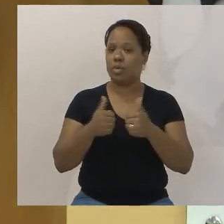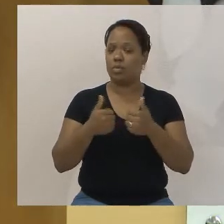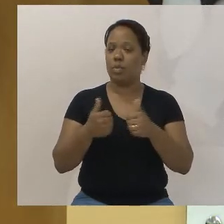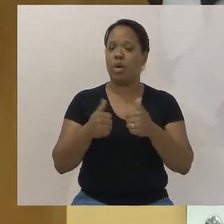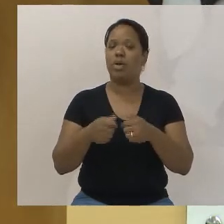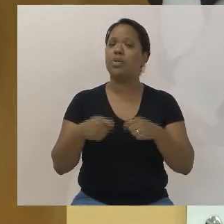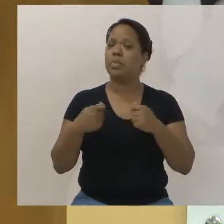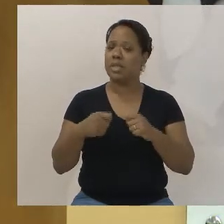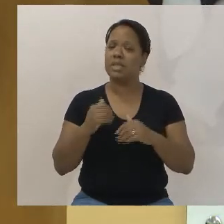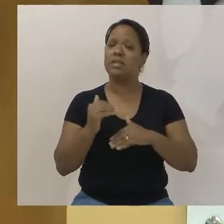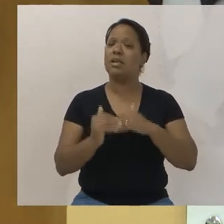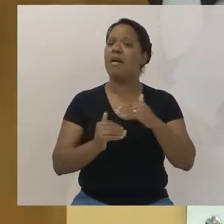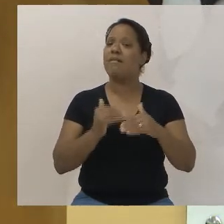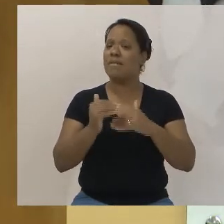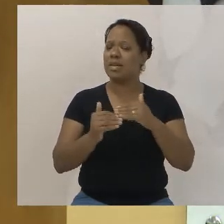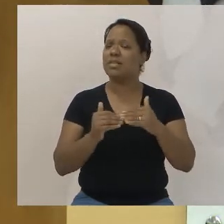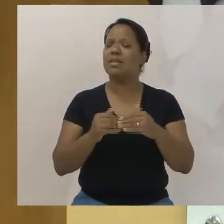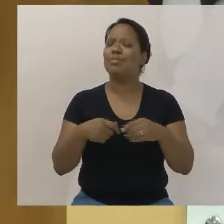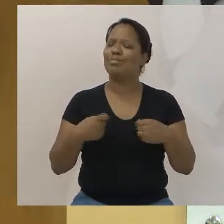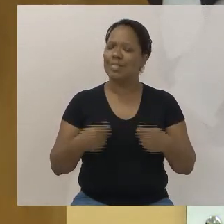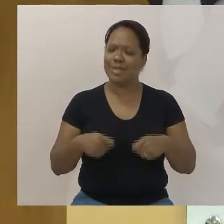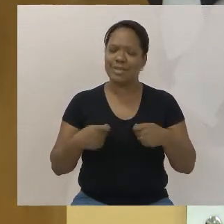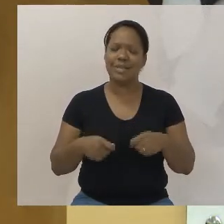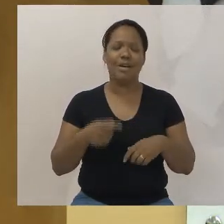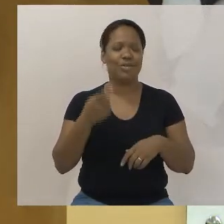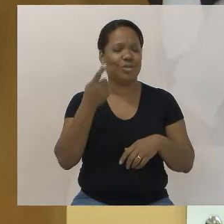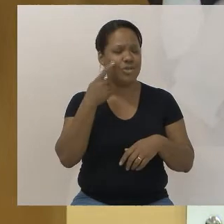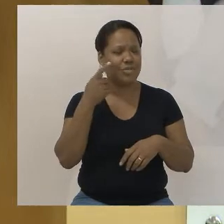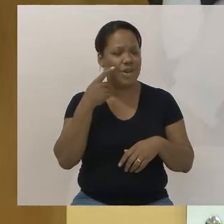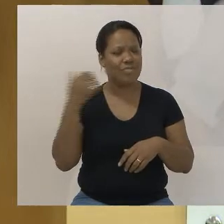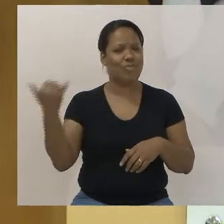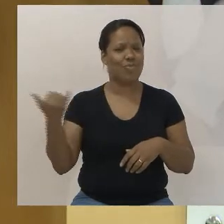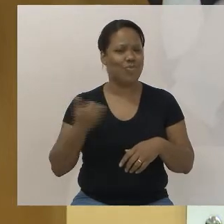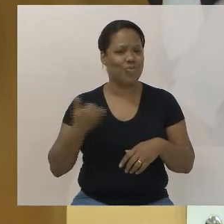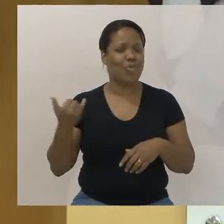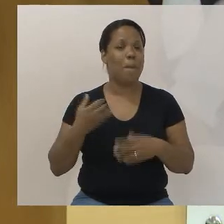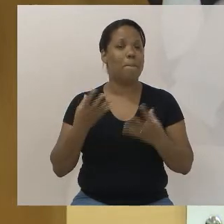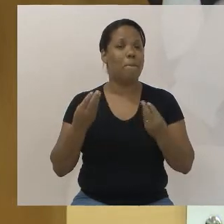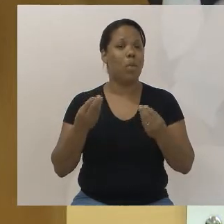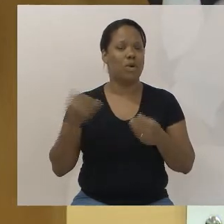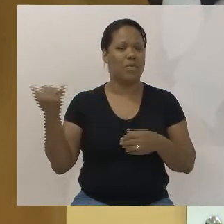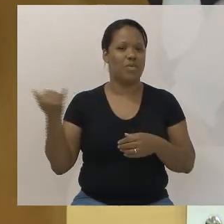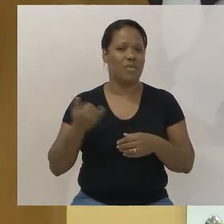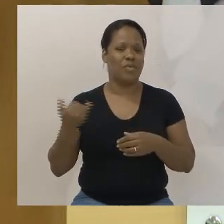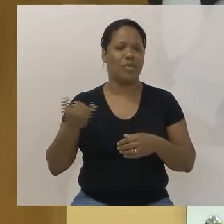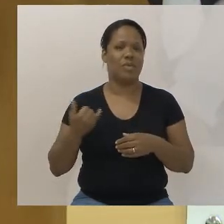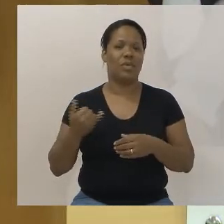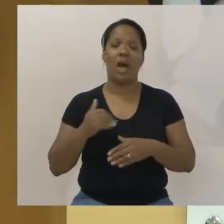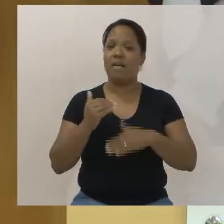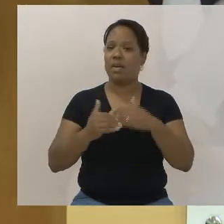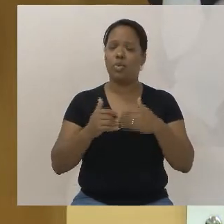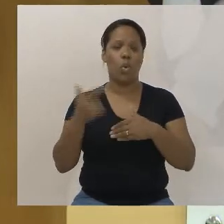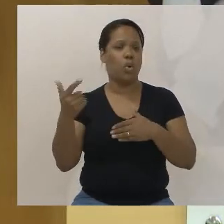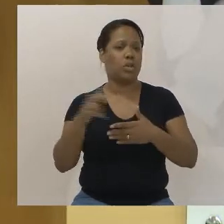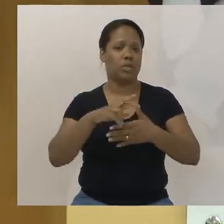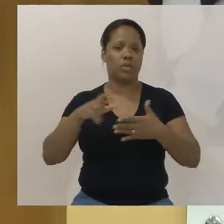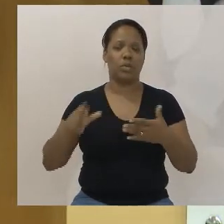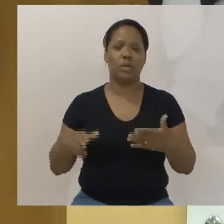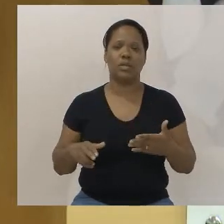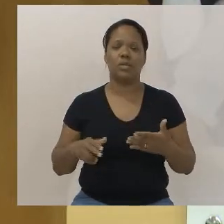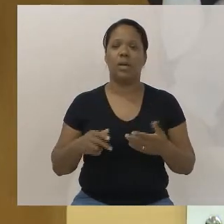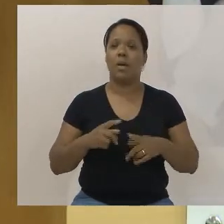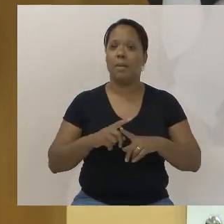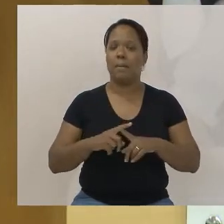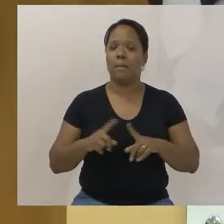à mobilidade urbana na nossa cidade a gente vê que as cobranças são muito grande avançou em várias coisas avançou